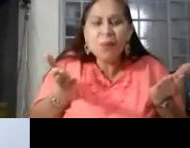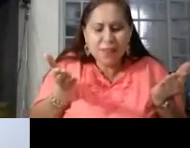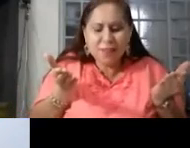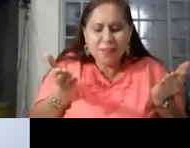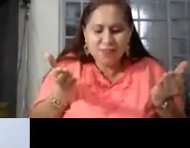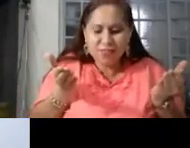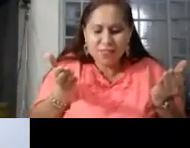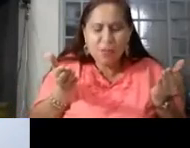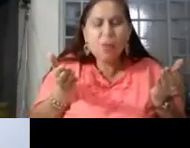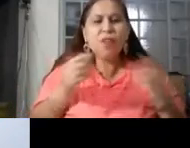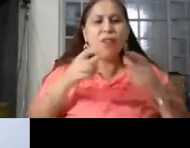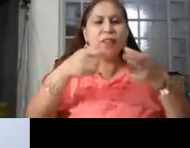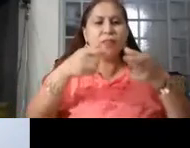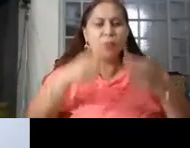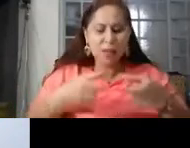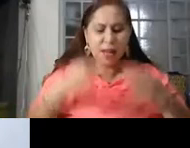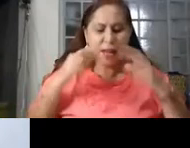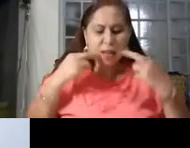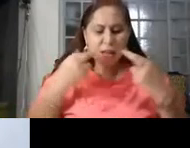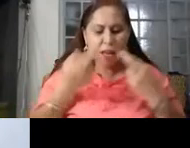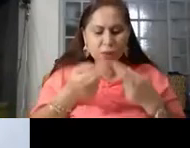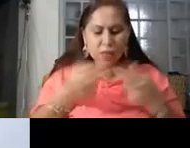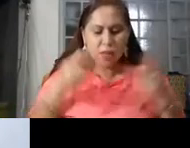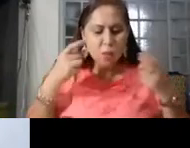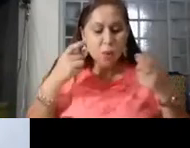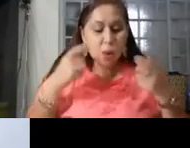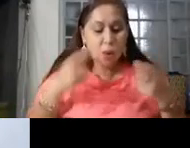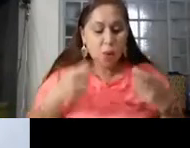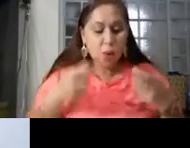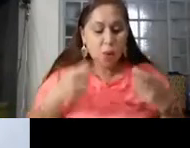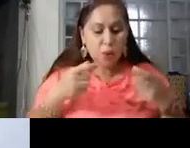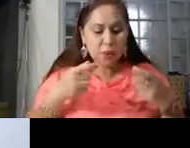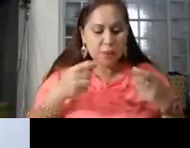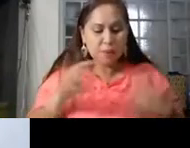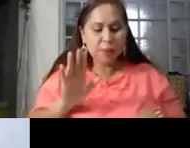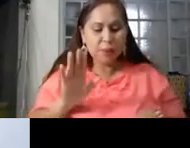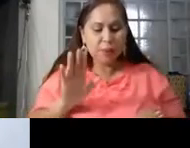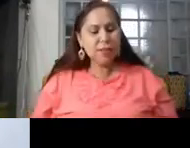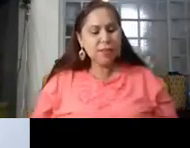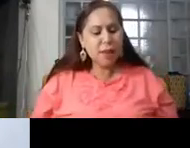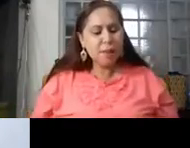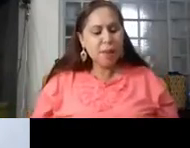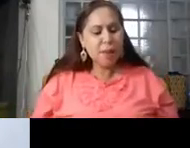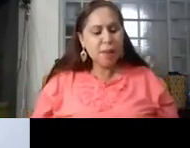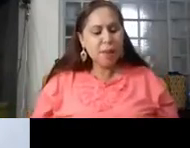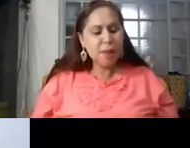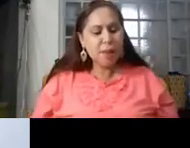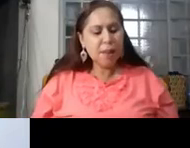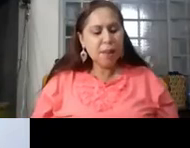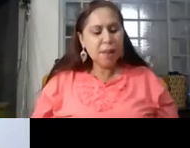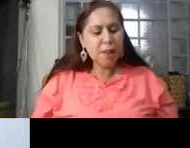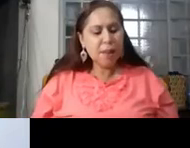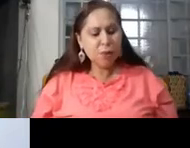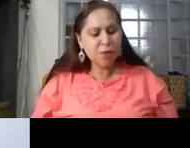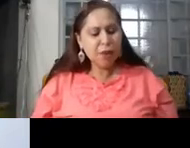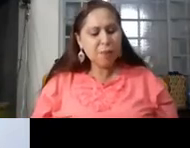Onde? Olha como fica fácil. Lugar, reunião, onde? Aí diz, pega o